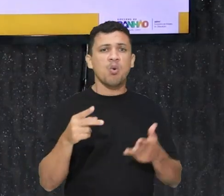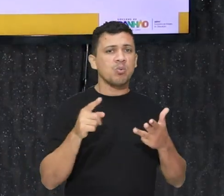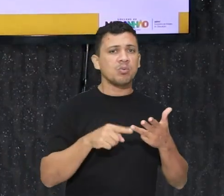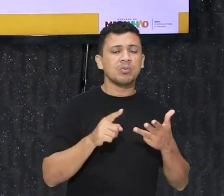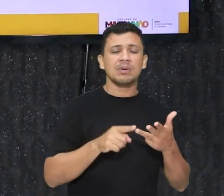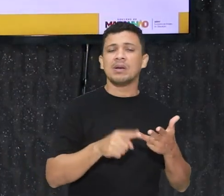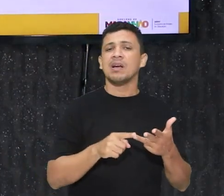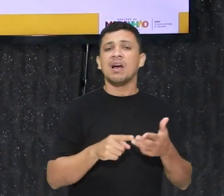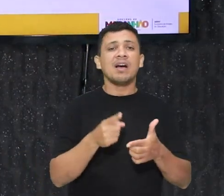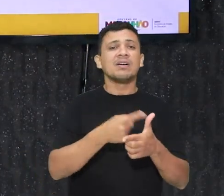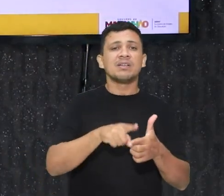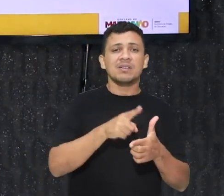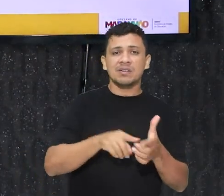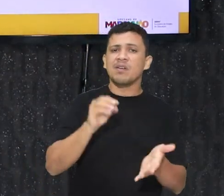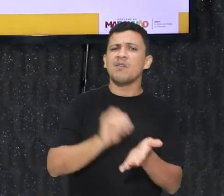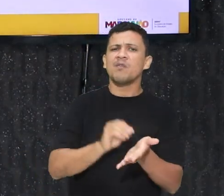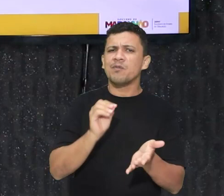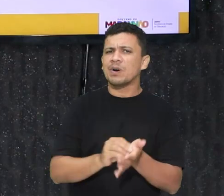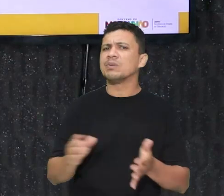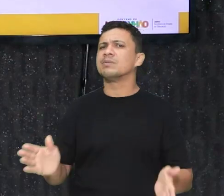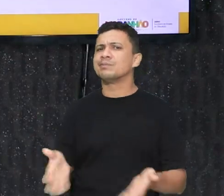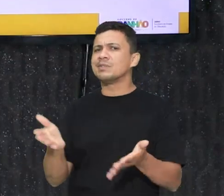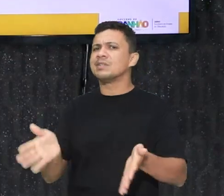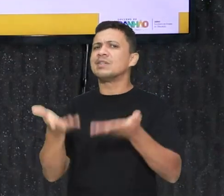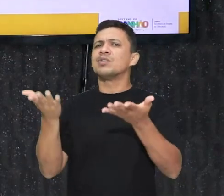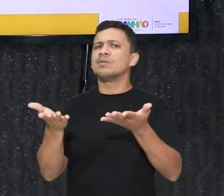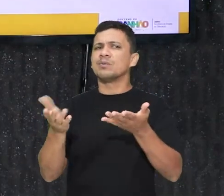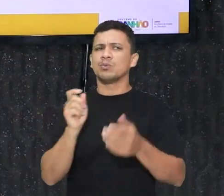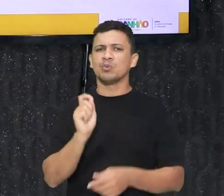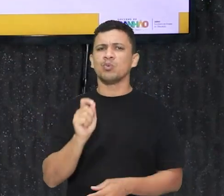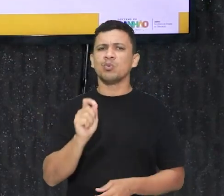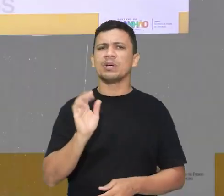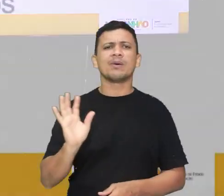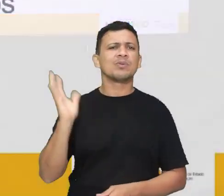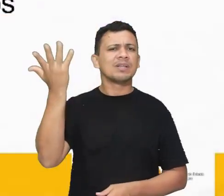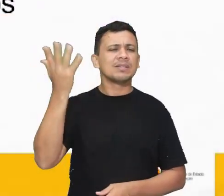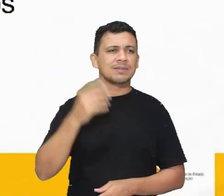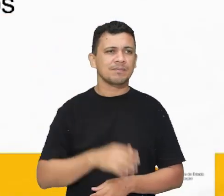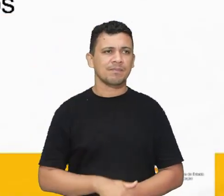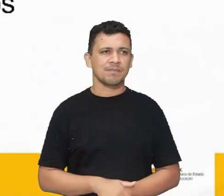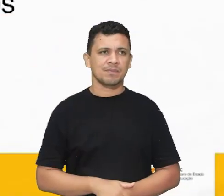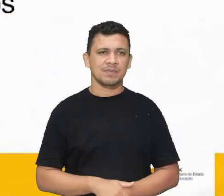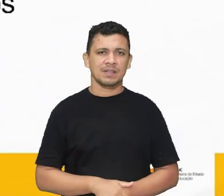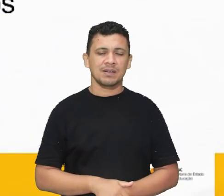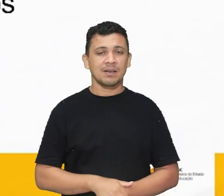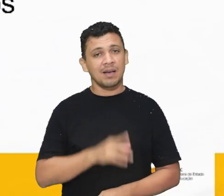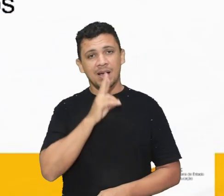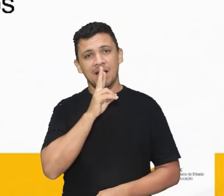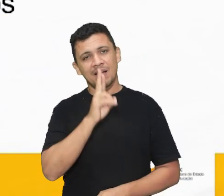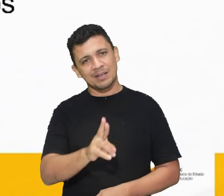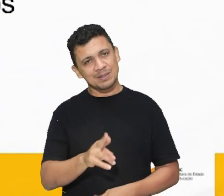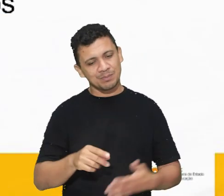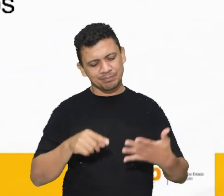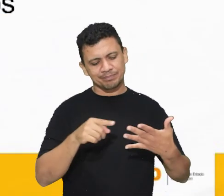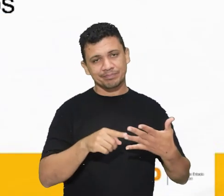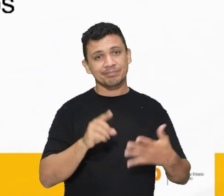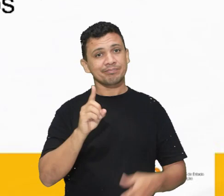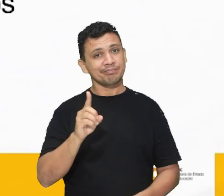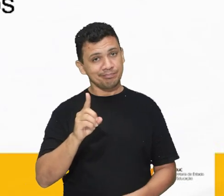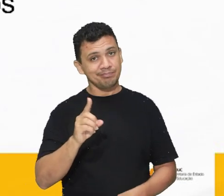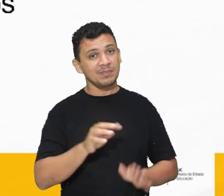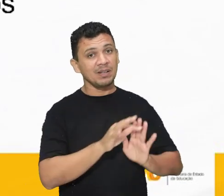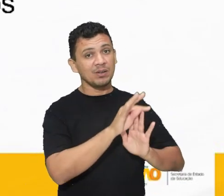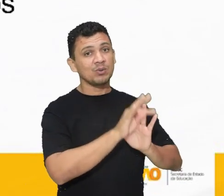crise à falta de incentivos. O que acontece aí nesse texto? É um texto que questiona